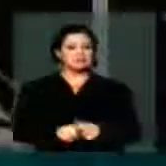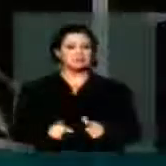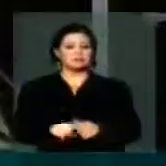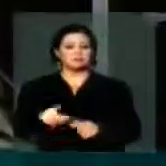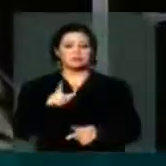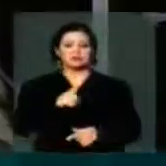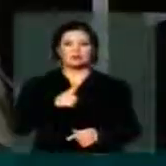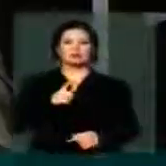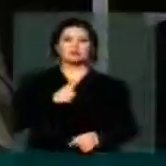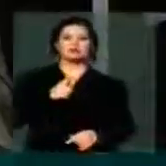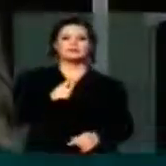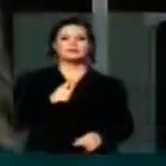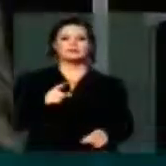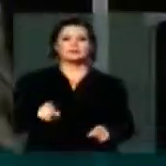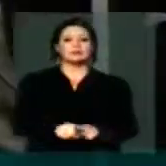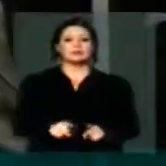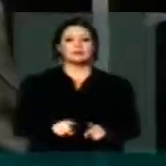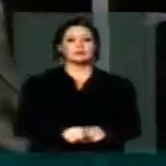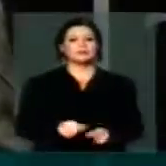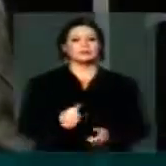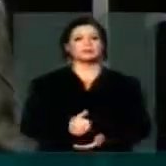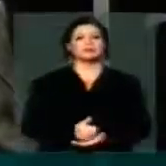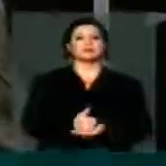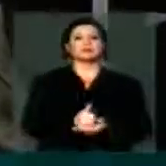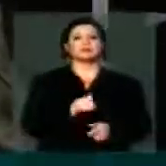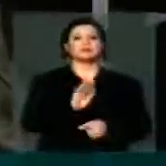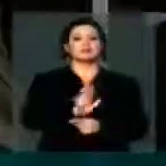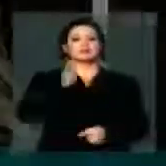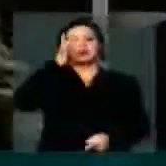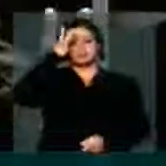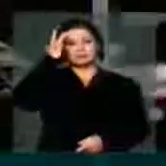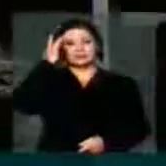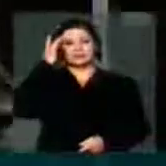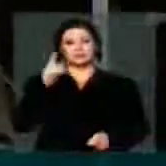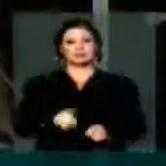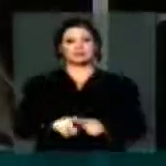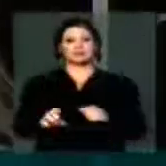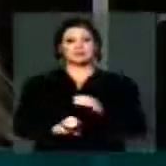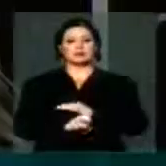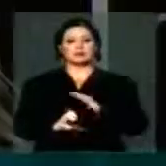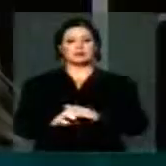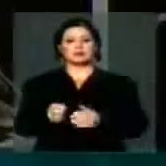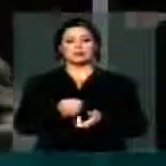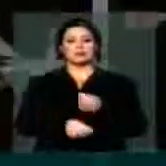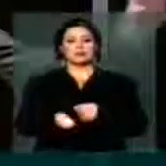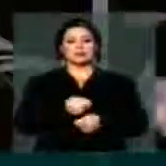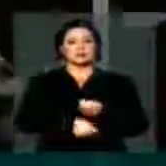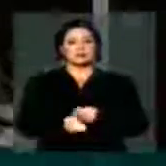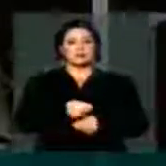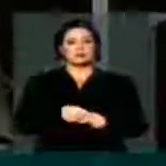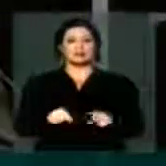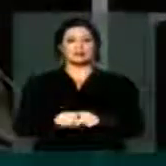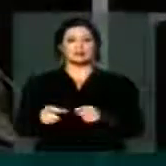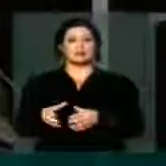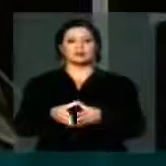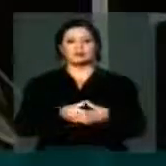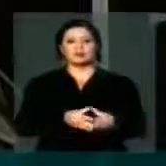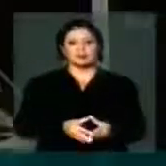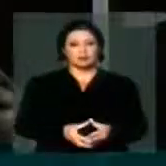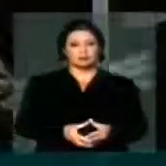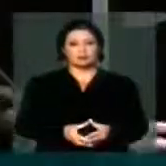possibilidade de termos a questão da contribuição da pessoa jurídica, das empresas que financiam os